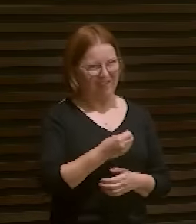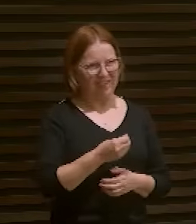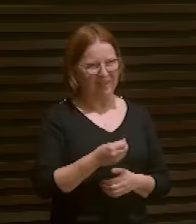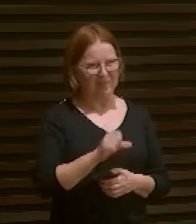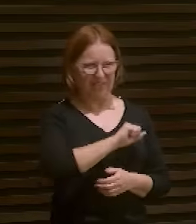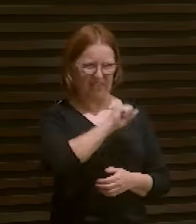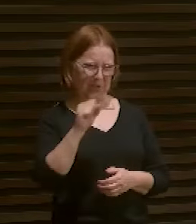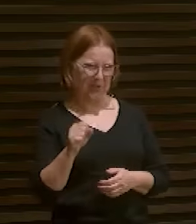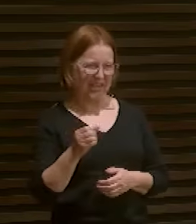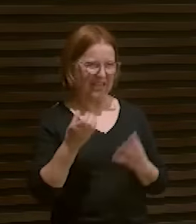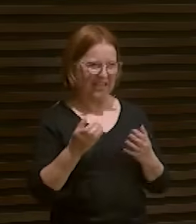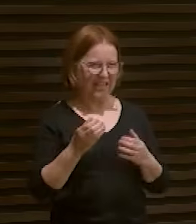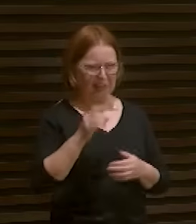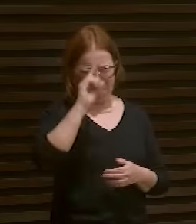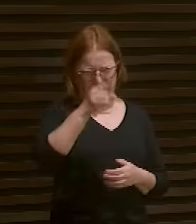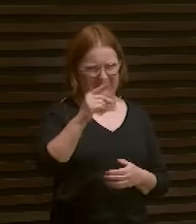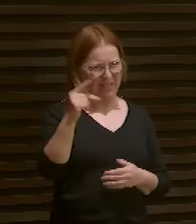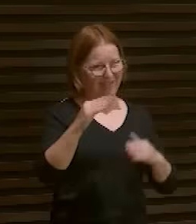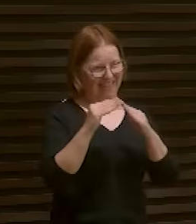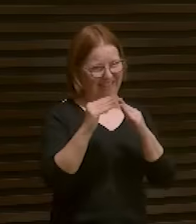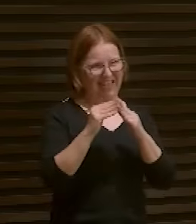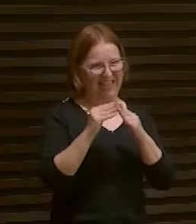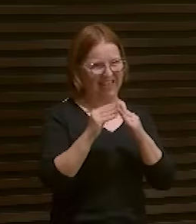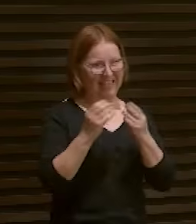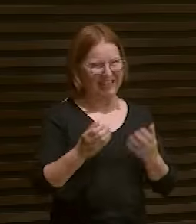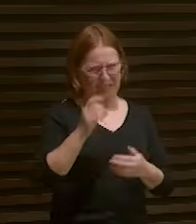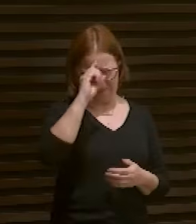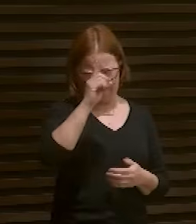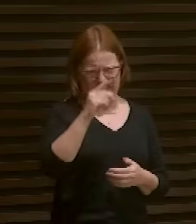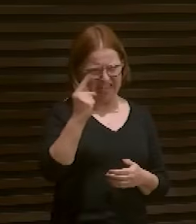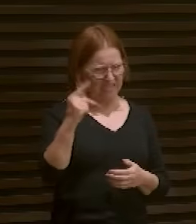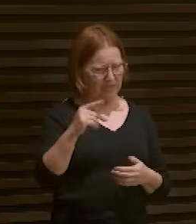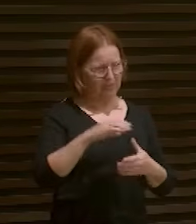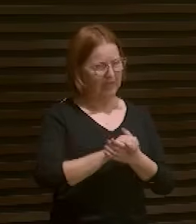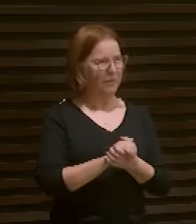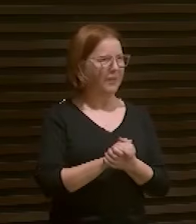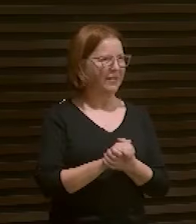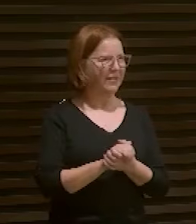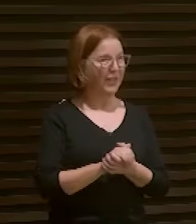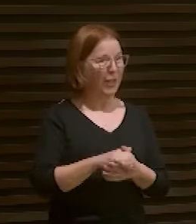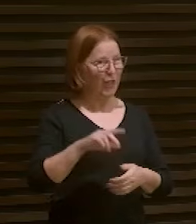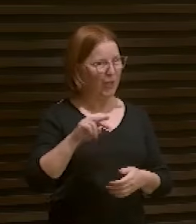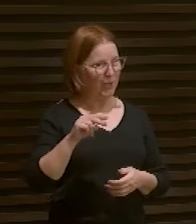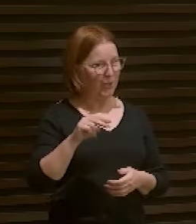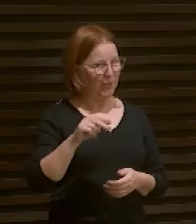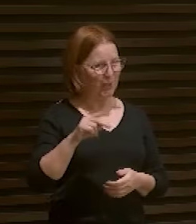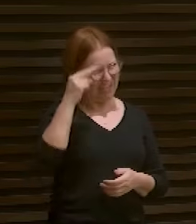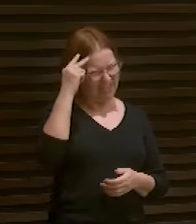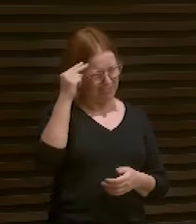Aquela sogra que quer mandar na sua casa? Quer mandar no seu casamento? É só histórias